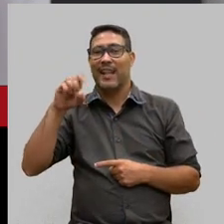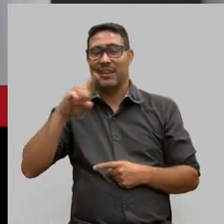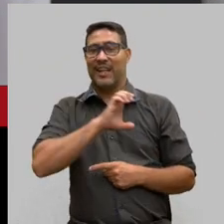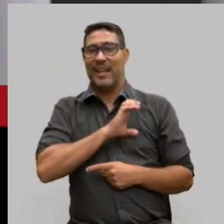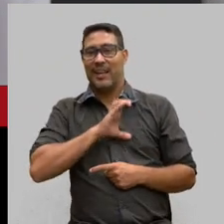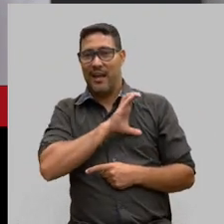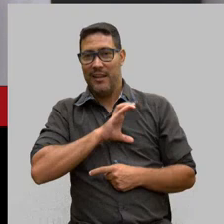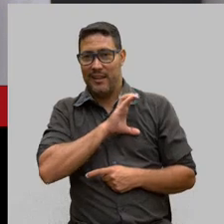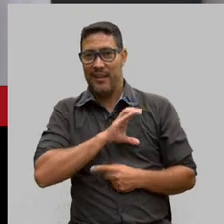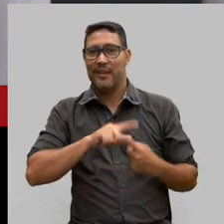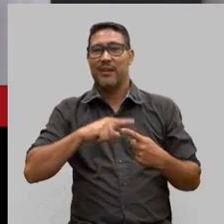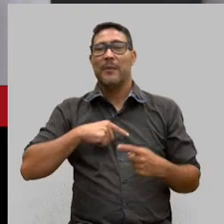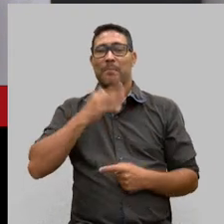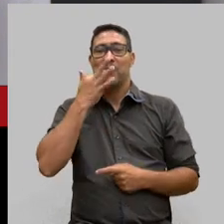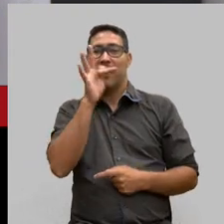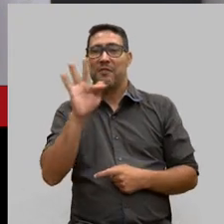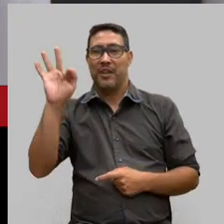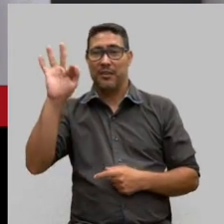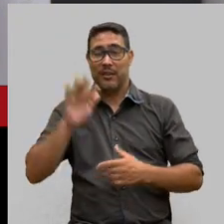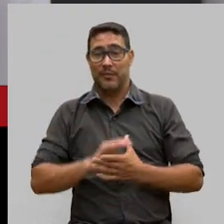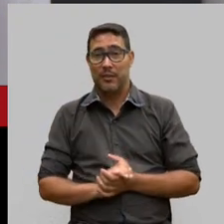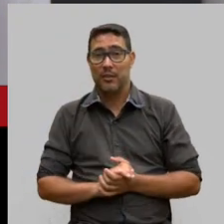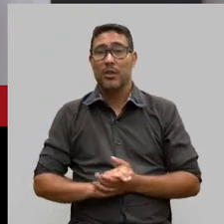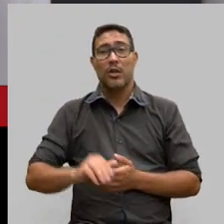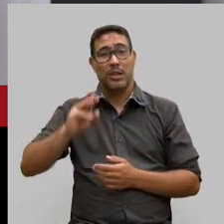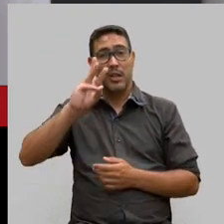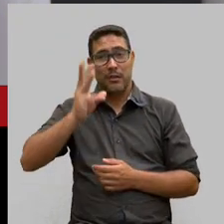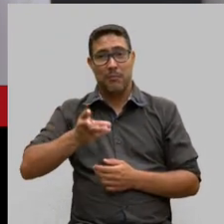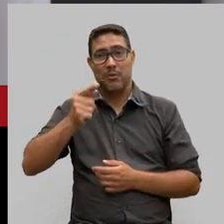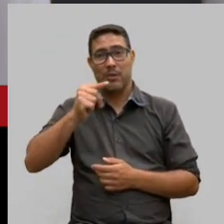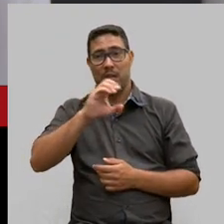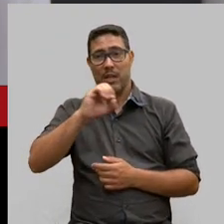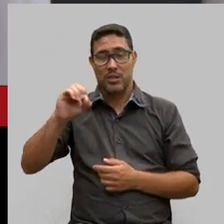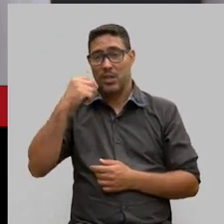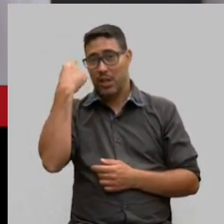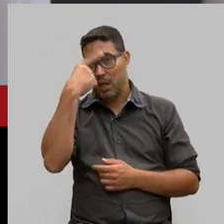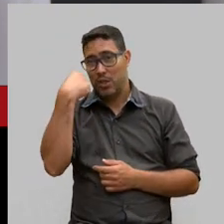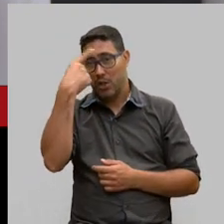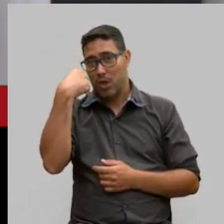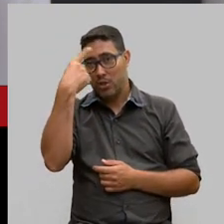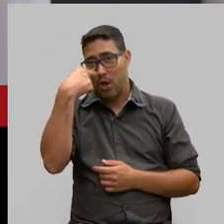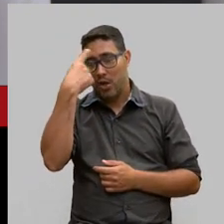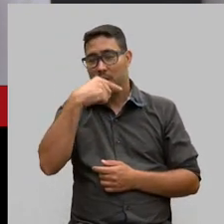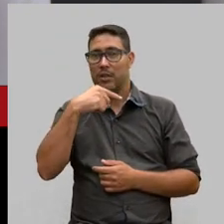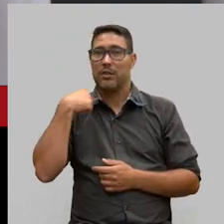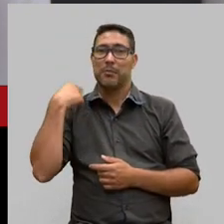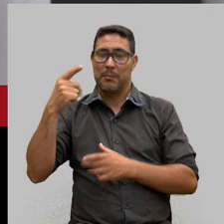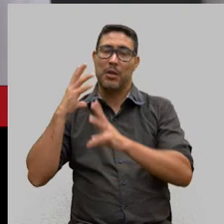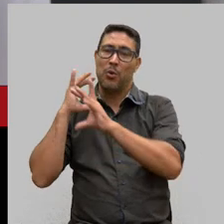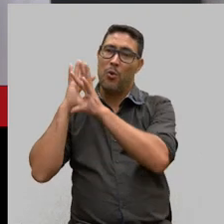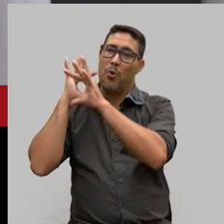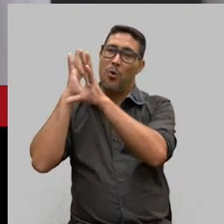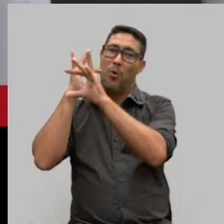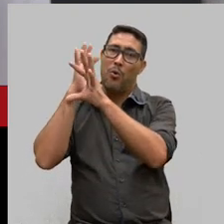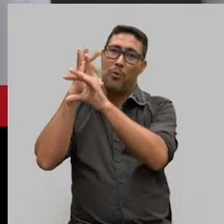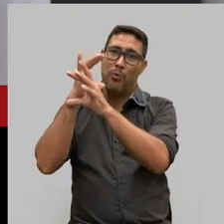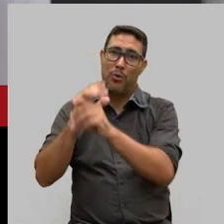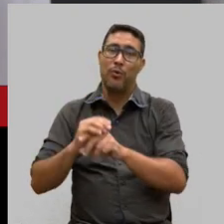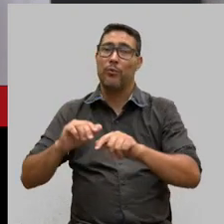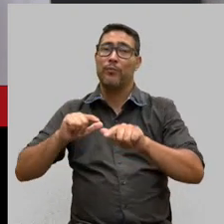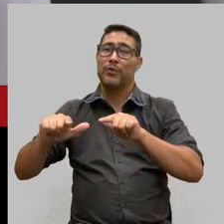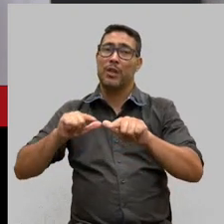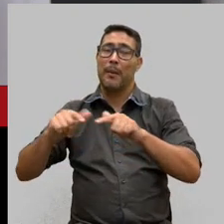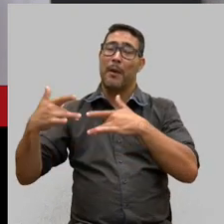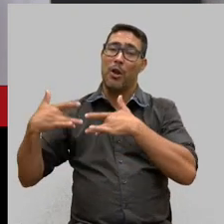foram 13.700 horas para mim fazer esse trabalho um trabalho voluntário